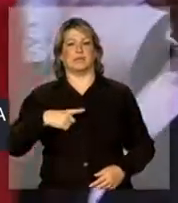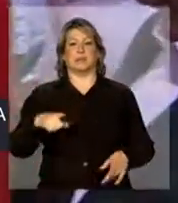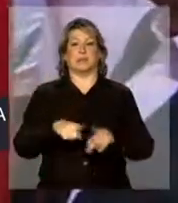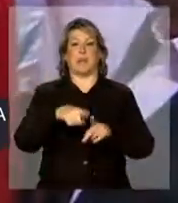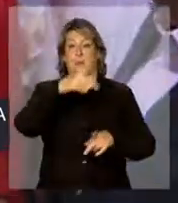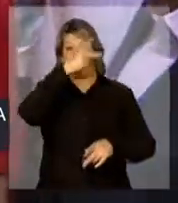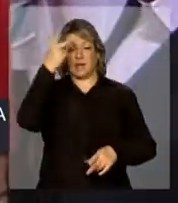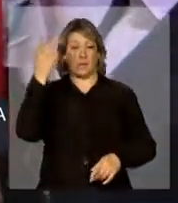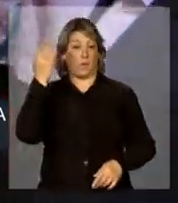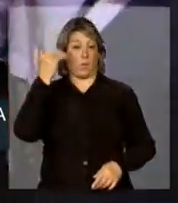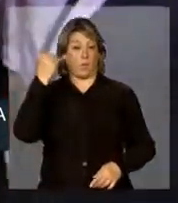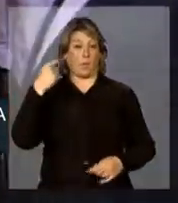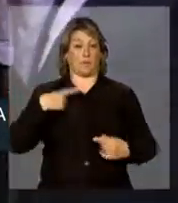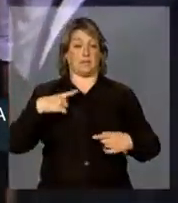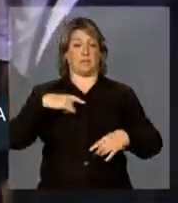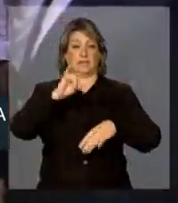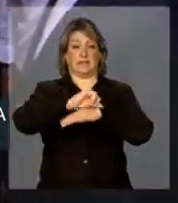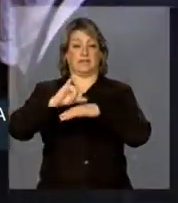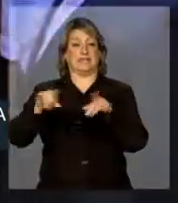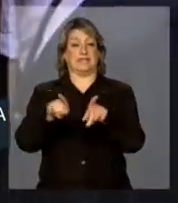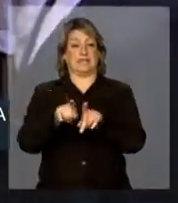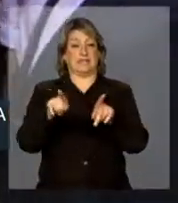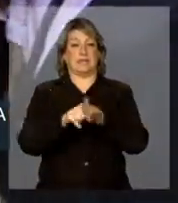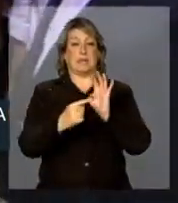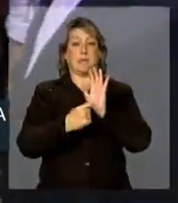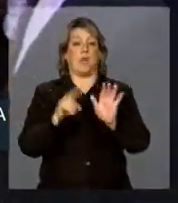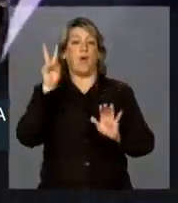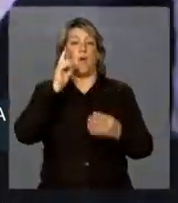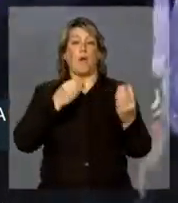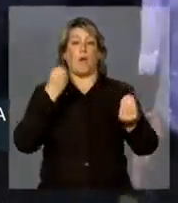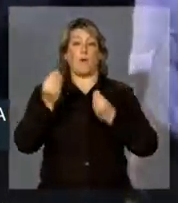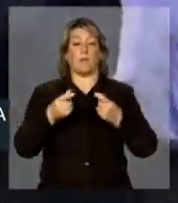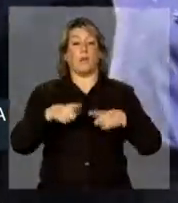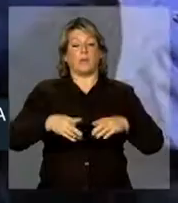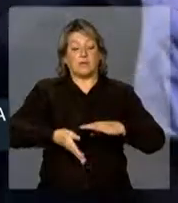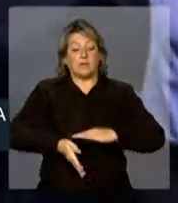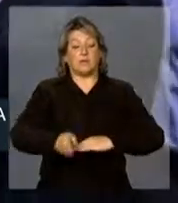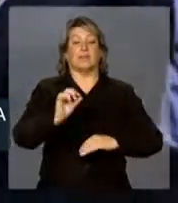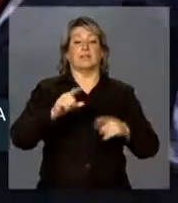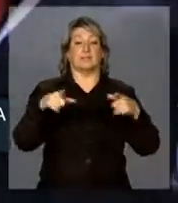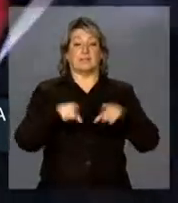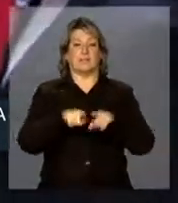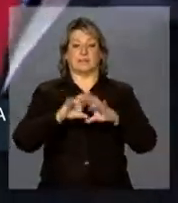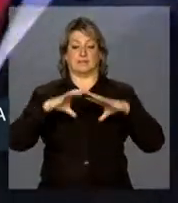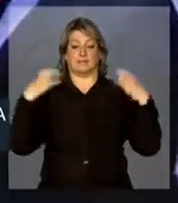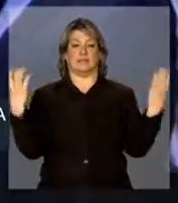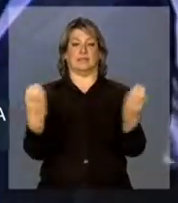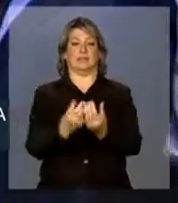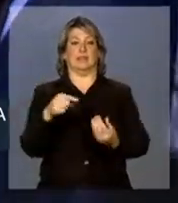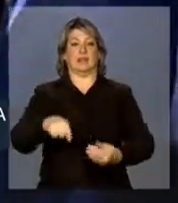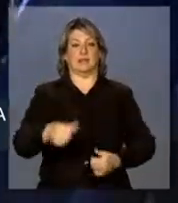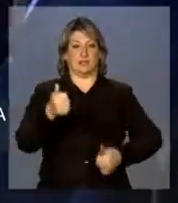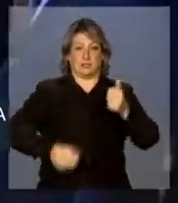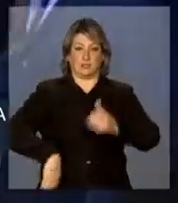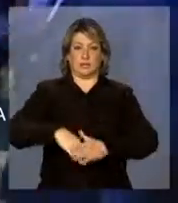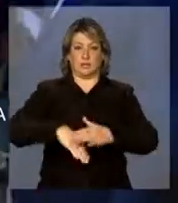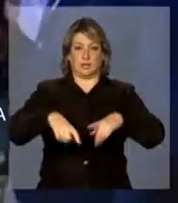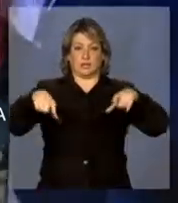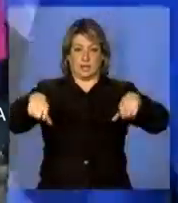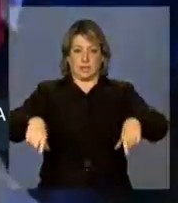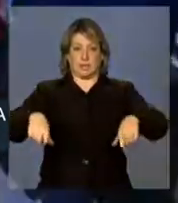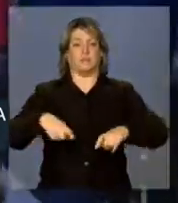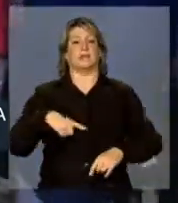personalidades e o espaço dedicado à Arena Castelão sair como a gente ver